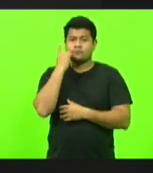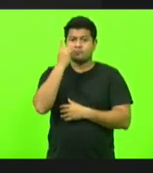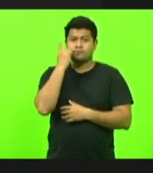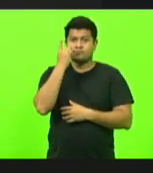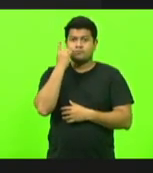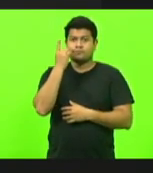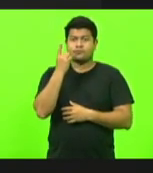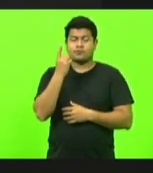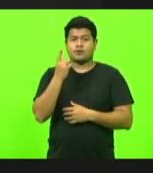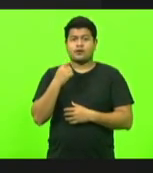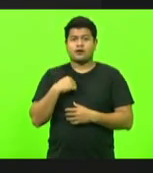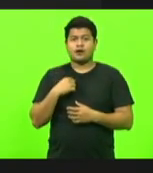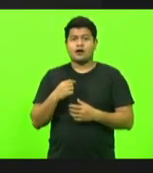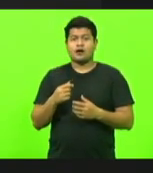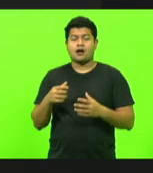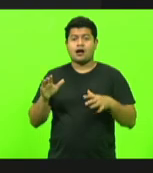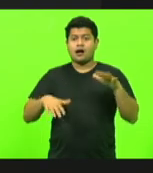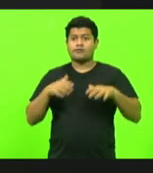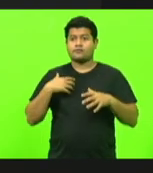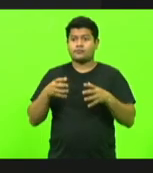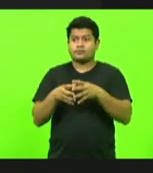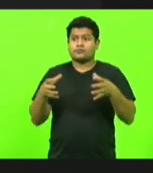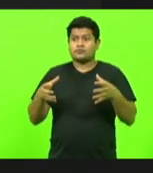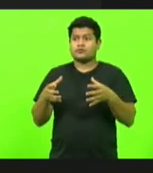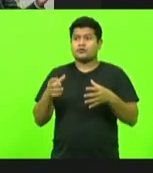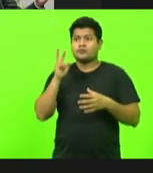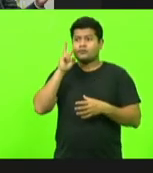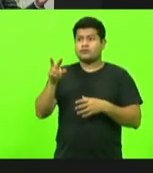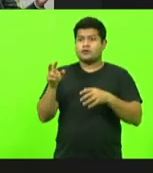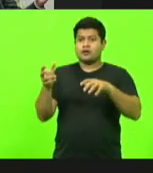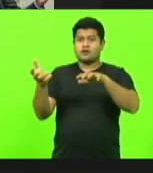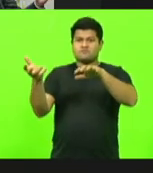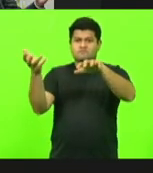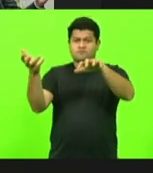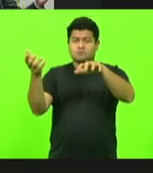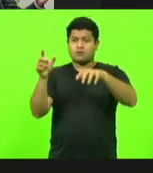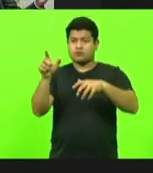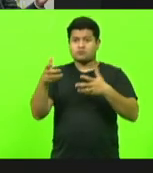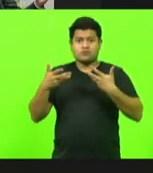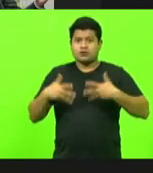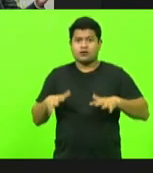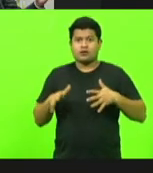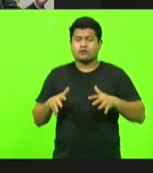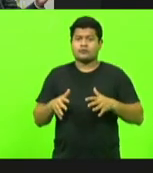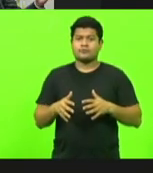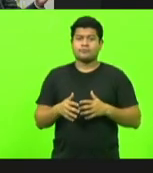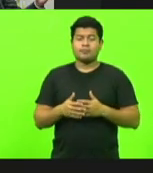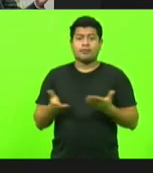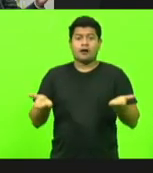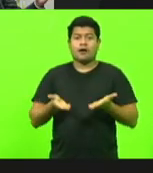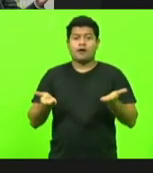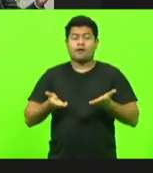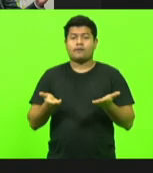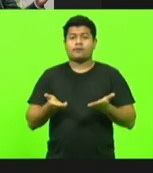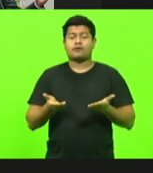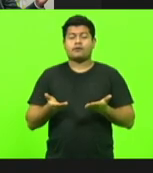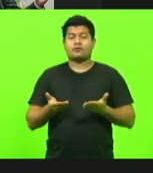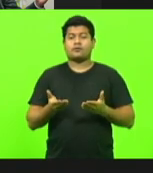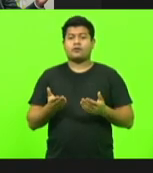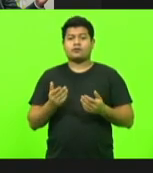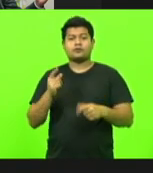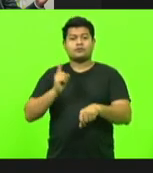às vezes eu vejo grande parte dos federais ali acuados. Então, que a gente possa, nesse momento tão decisivo, divisor de águas no Brasil,